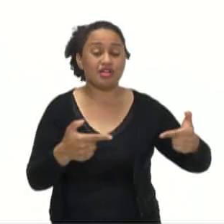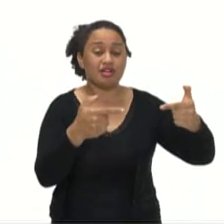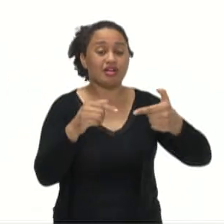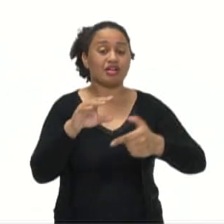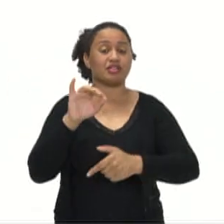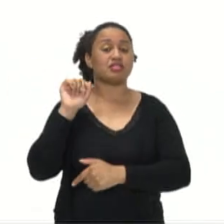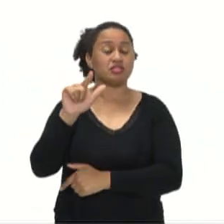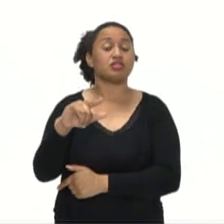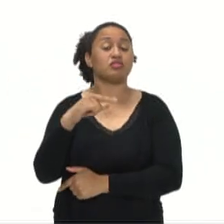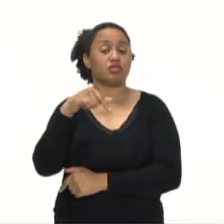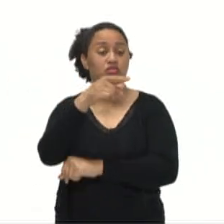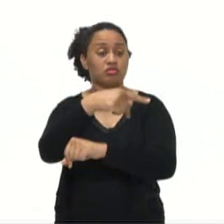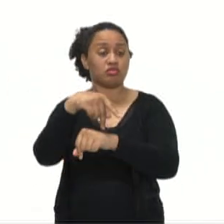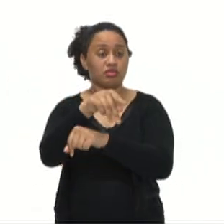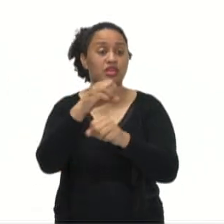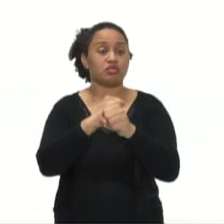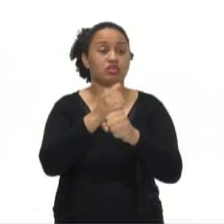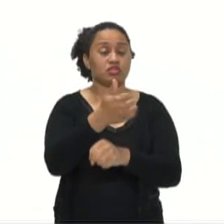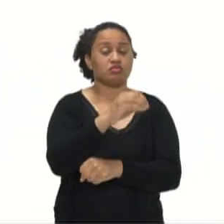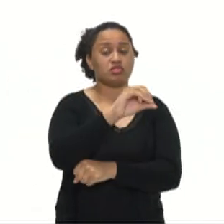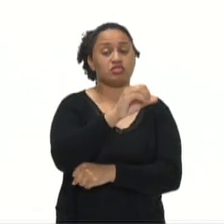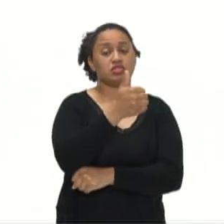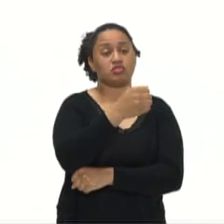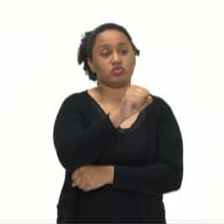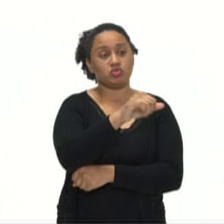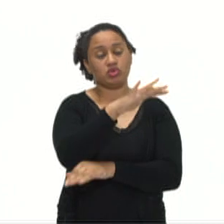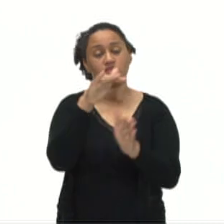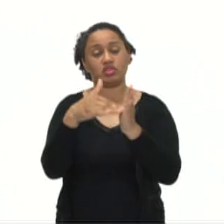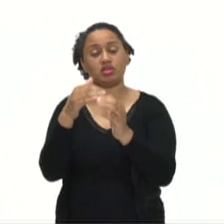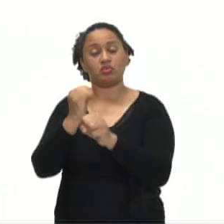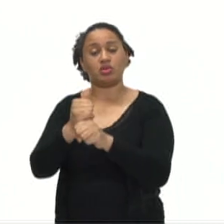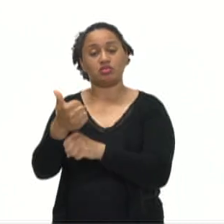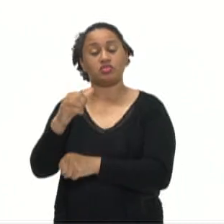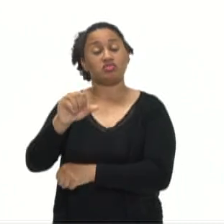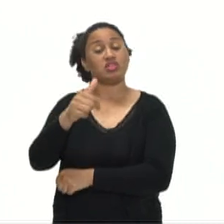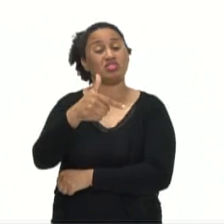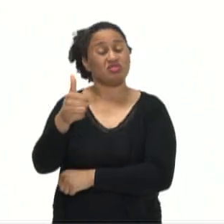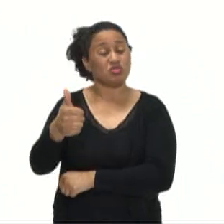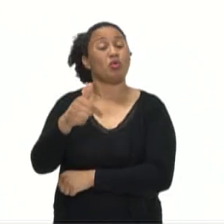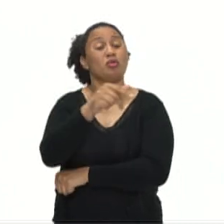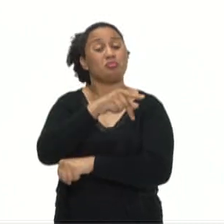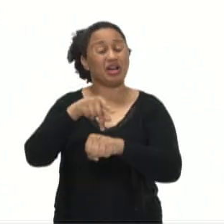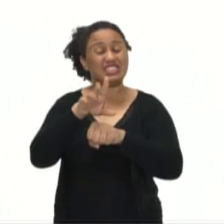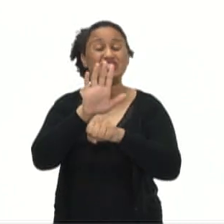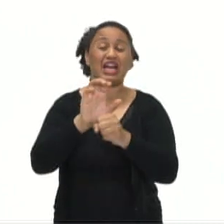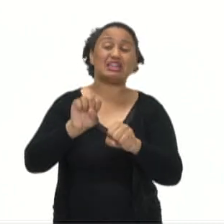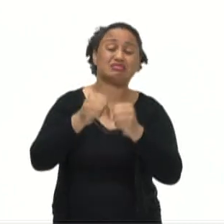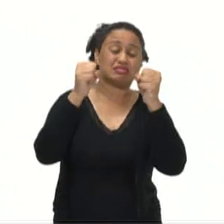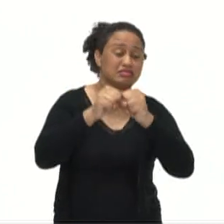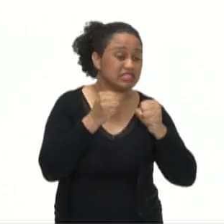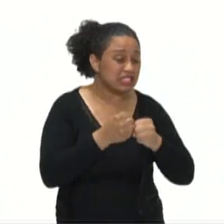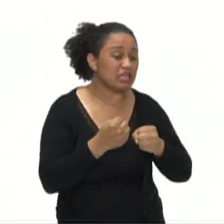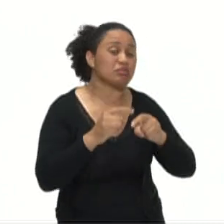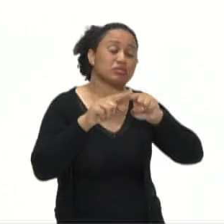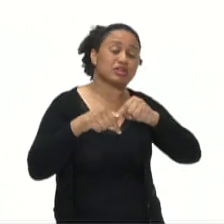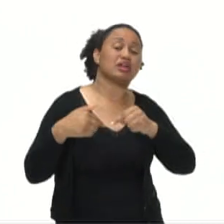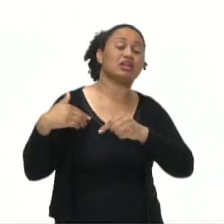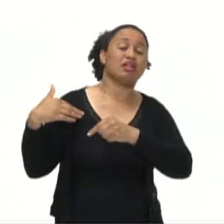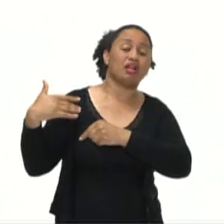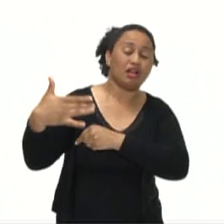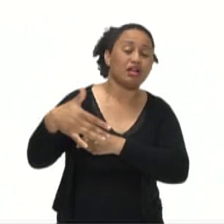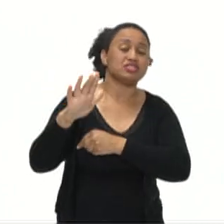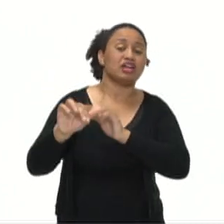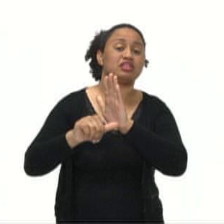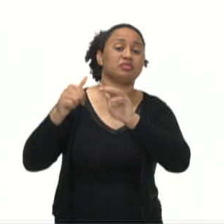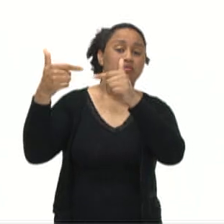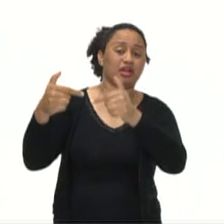entre 1918 e 1921, num país que já estava destruído pelo tempo que a Rússia lutou na